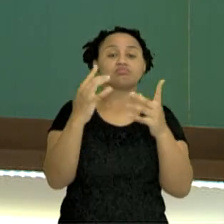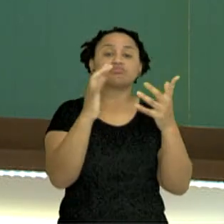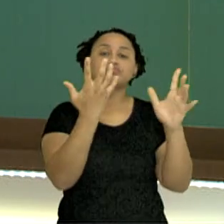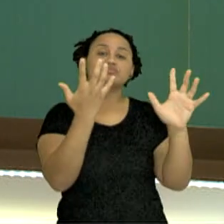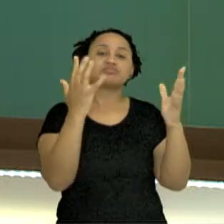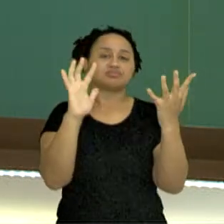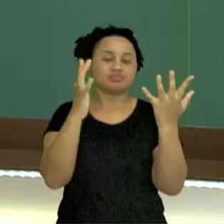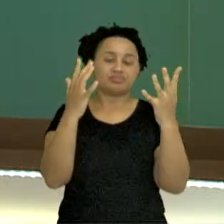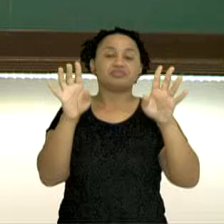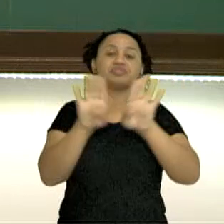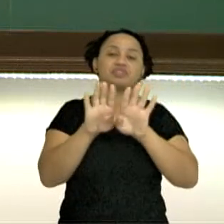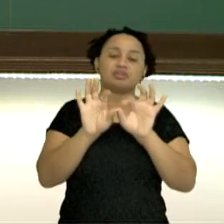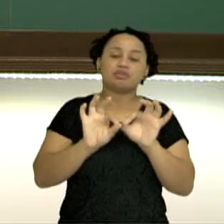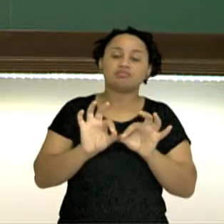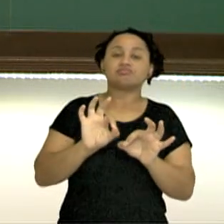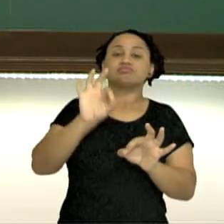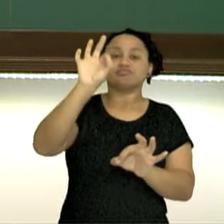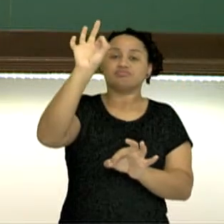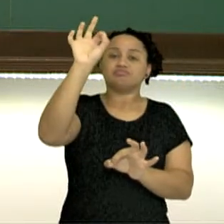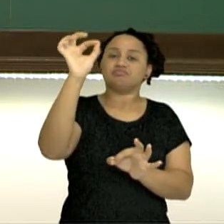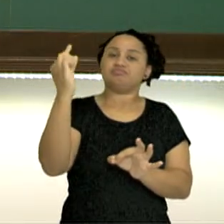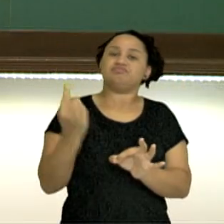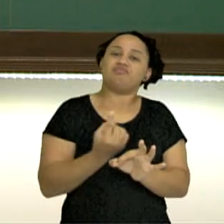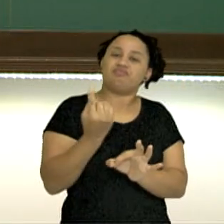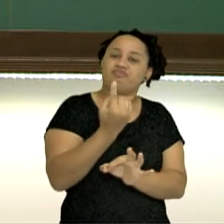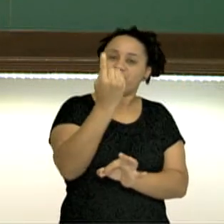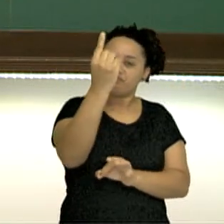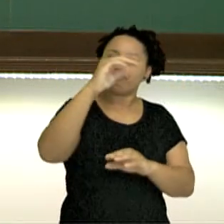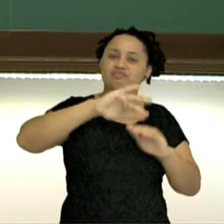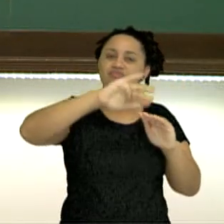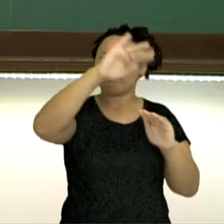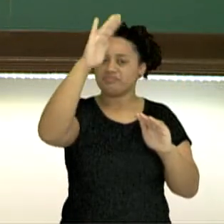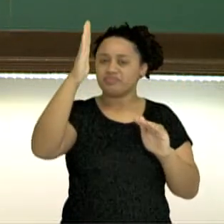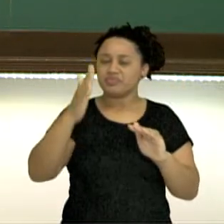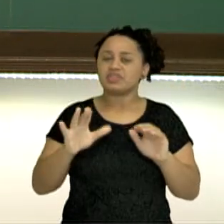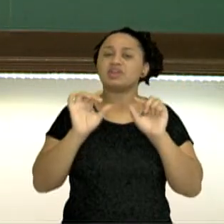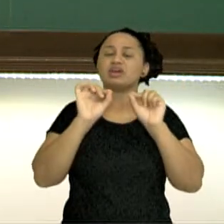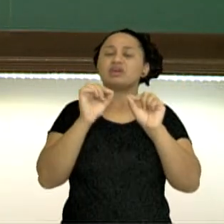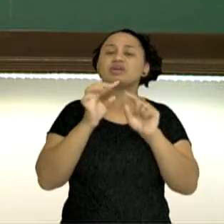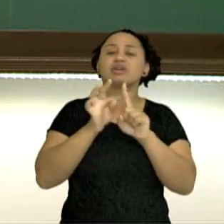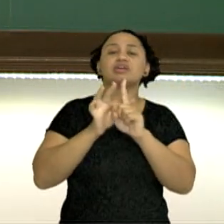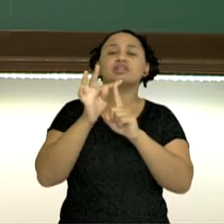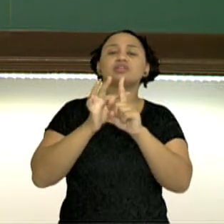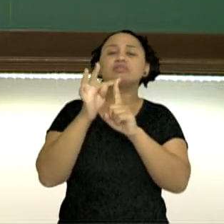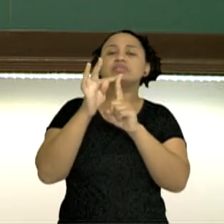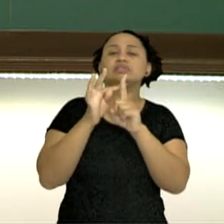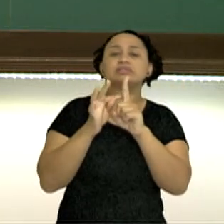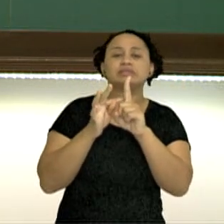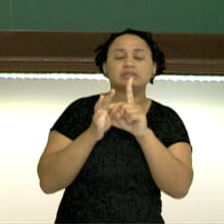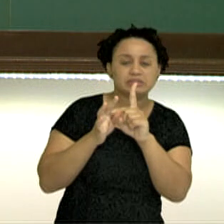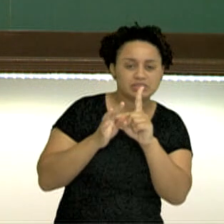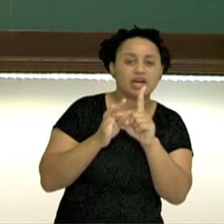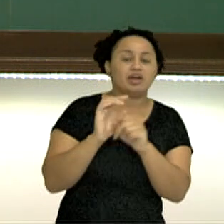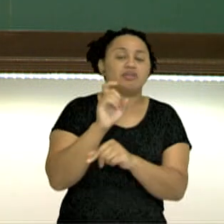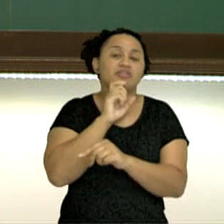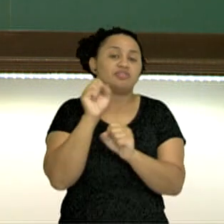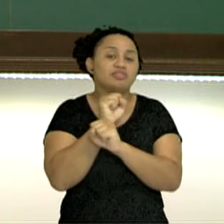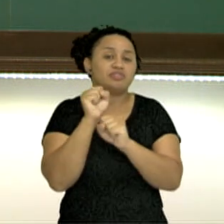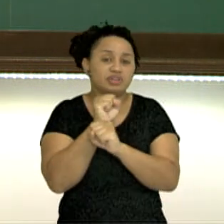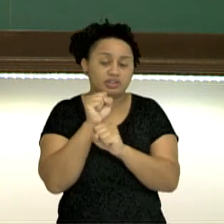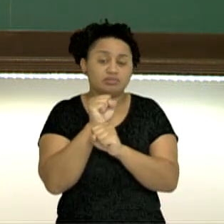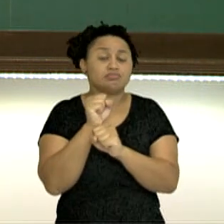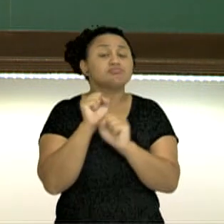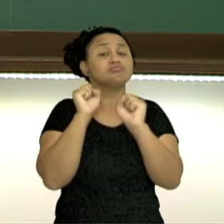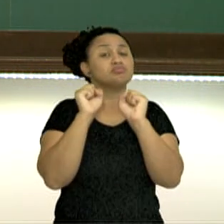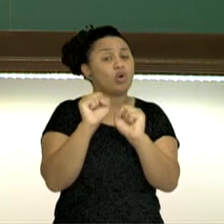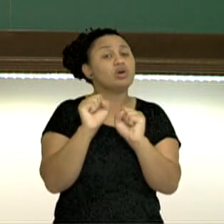e à altitude. No alto dessas montanhas que foram citadas aqui, as temperaturas serão muito menores, serão muito baixas, podendo